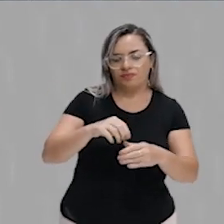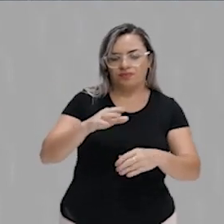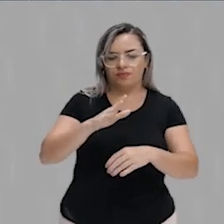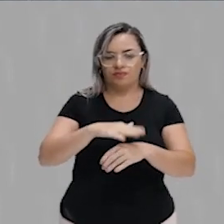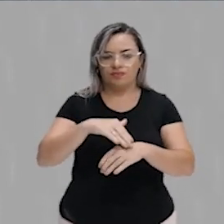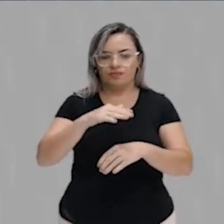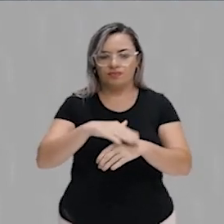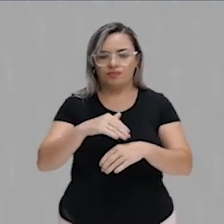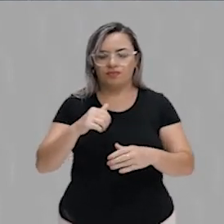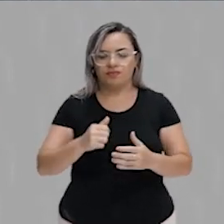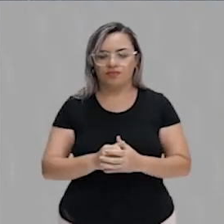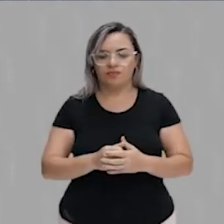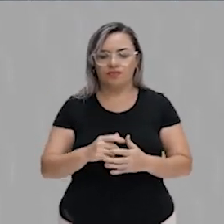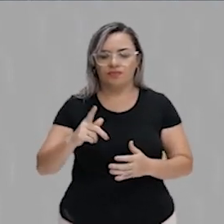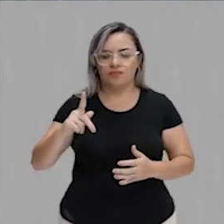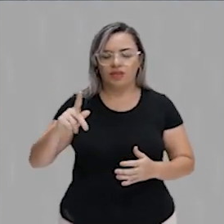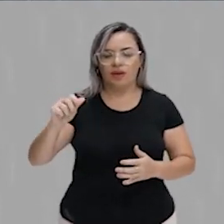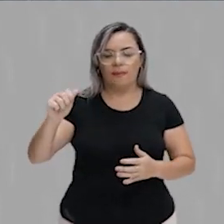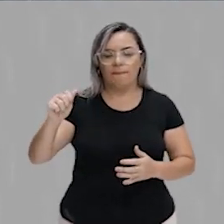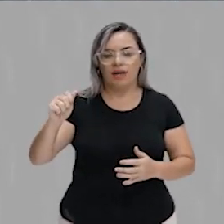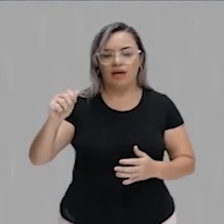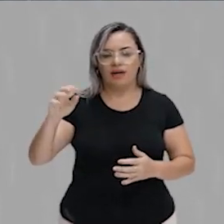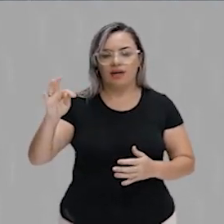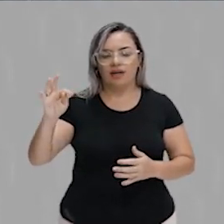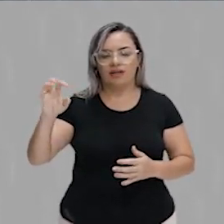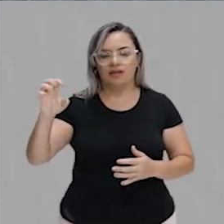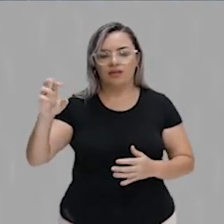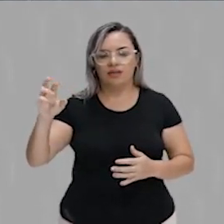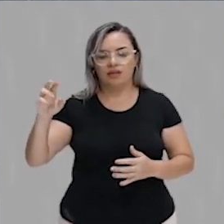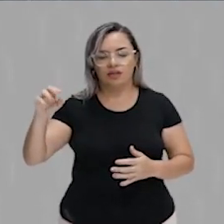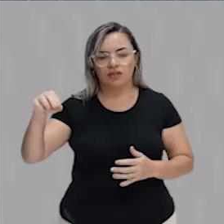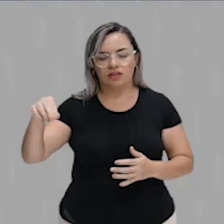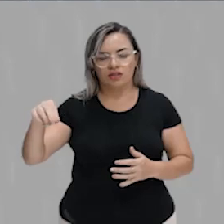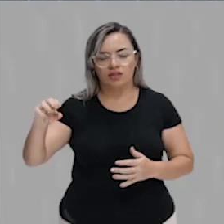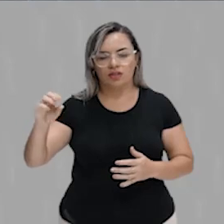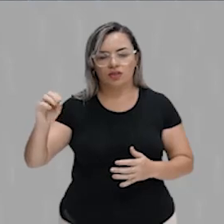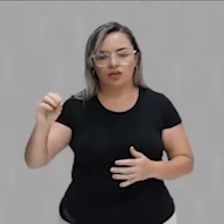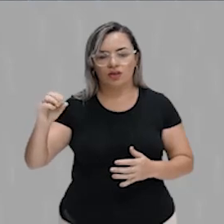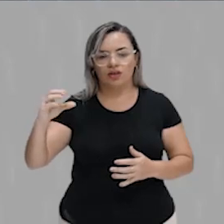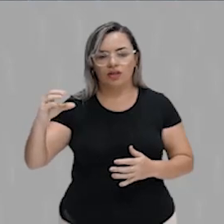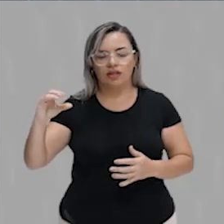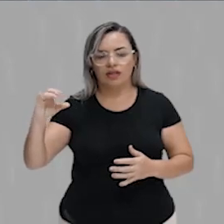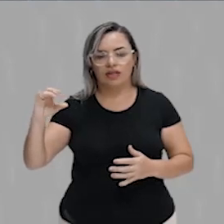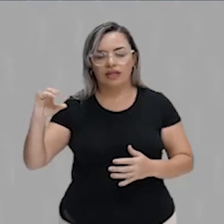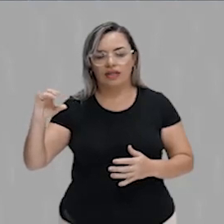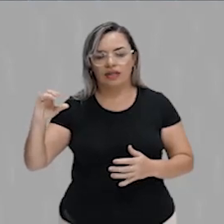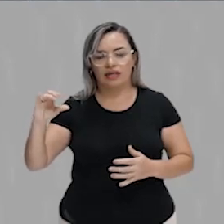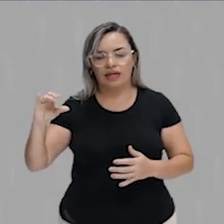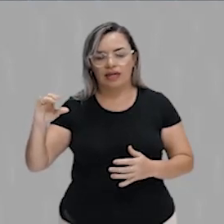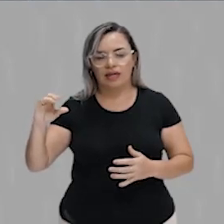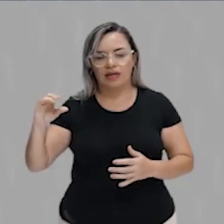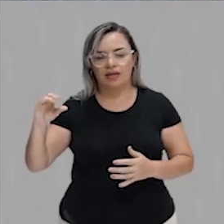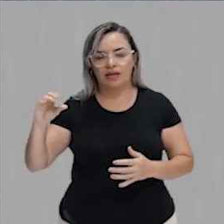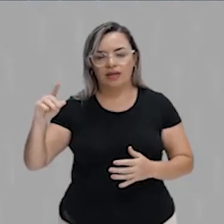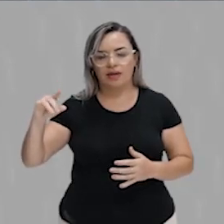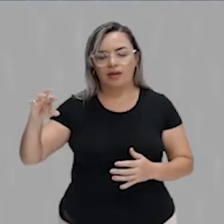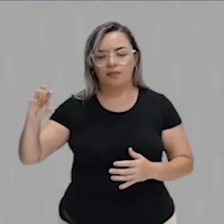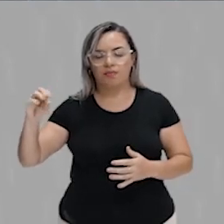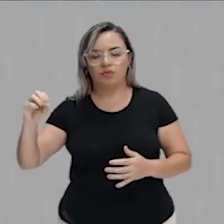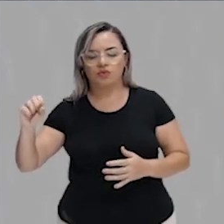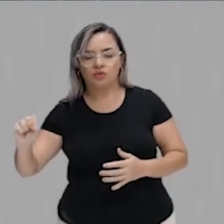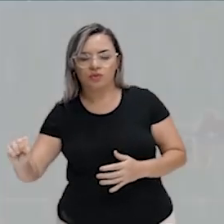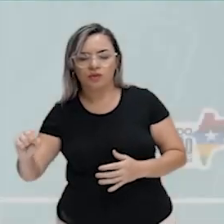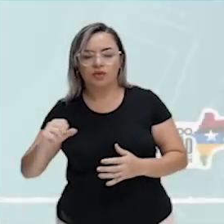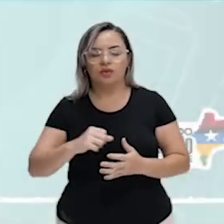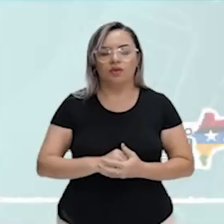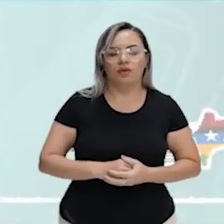chamados frutos partenocárpicos. Partenocárpicos, né, que são frutos que são produzidos sem a